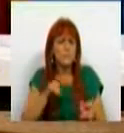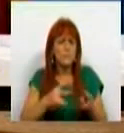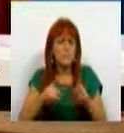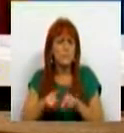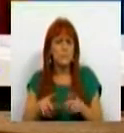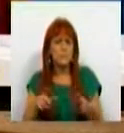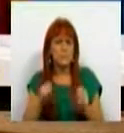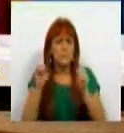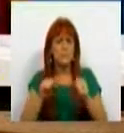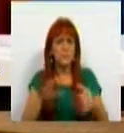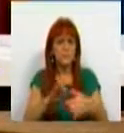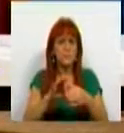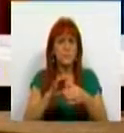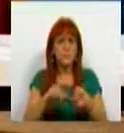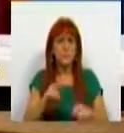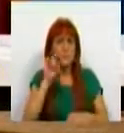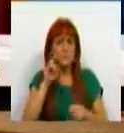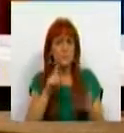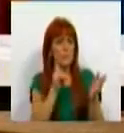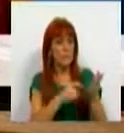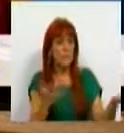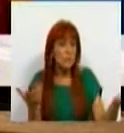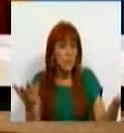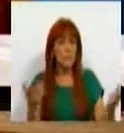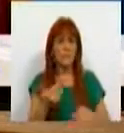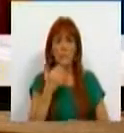de alterações do Acordo de Cooperação e de Defesa com os Estados Unidos da América. Muito obrigada. Muito obrigada.